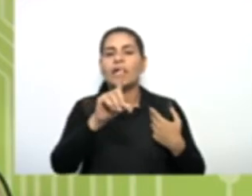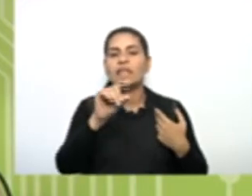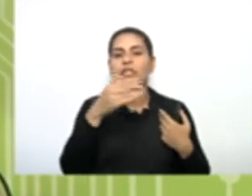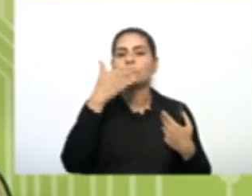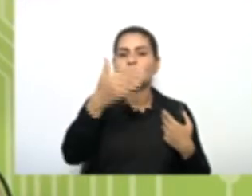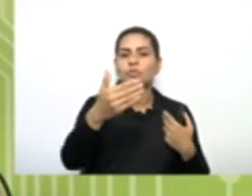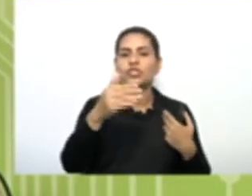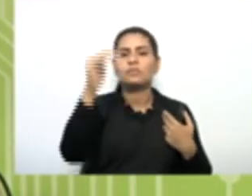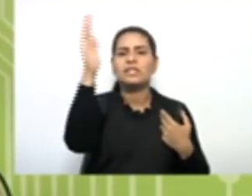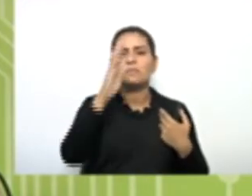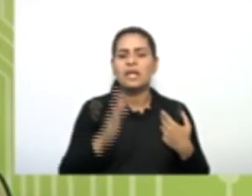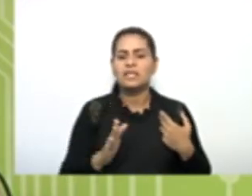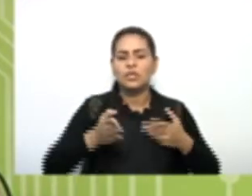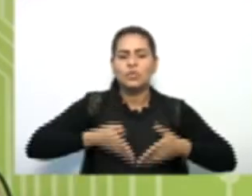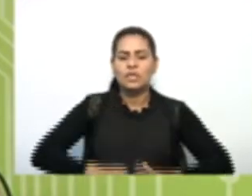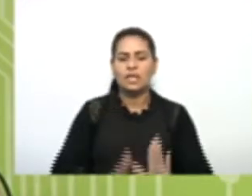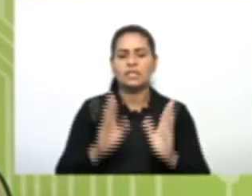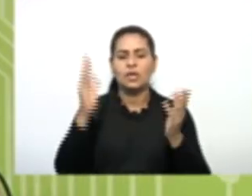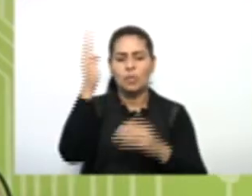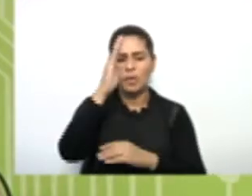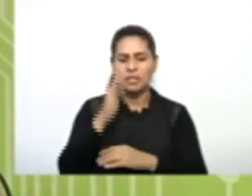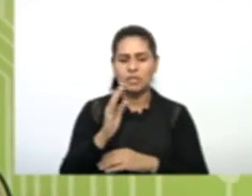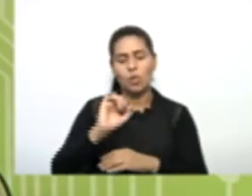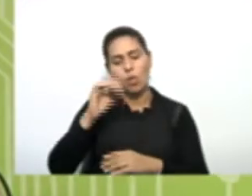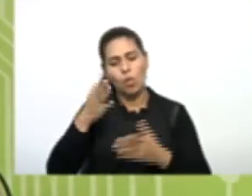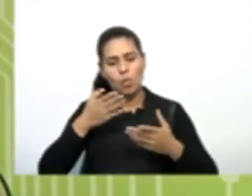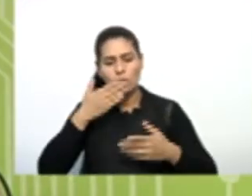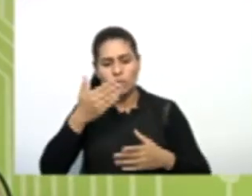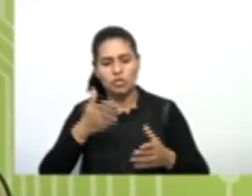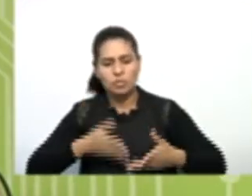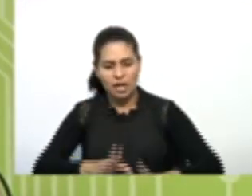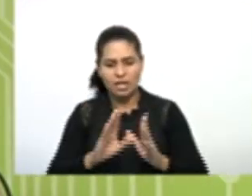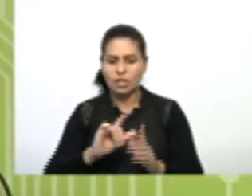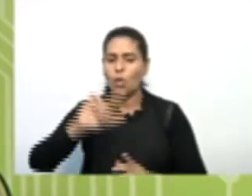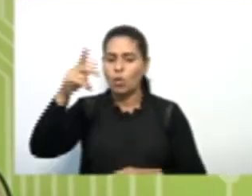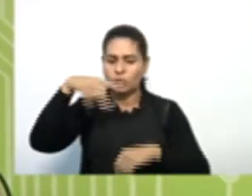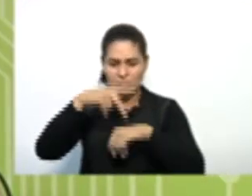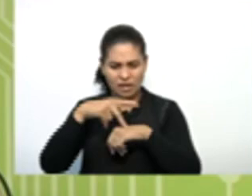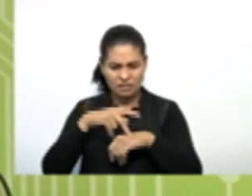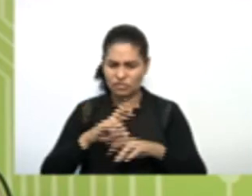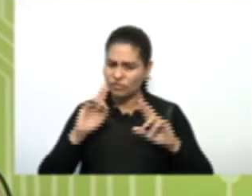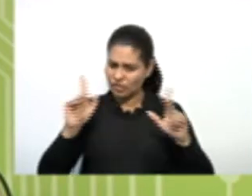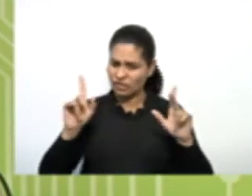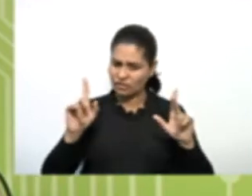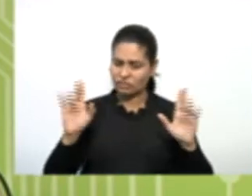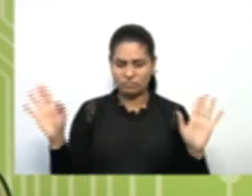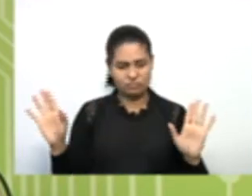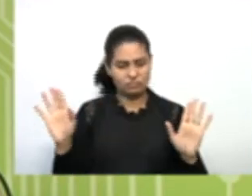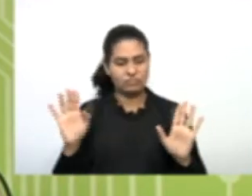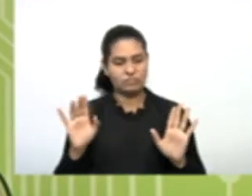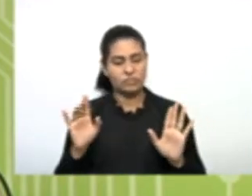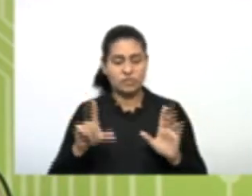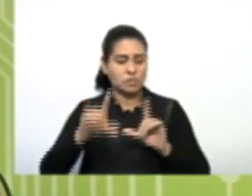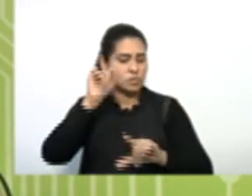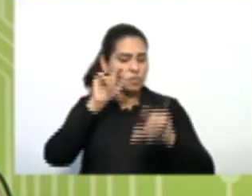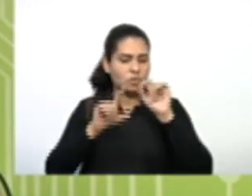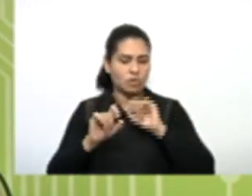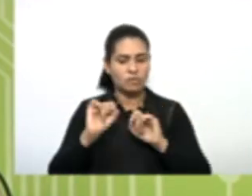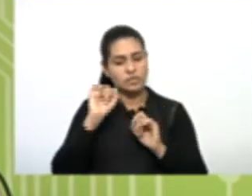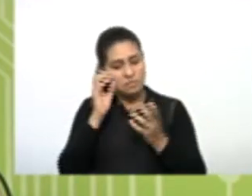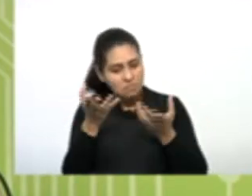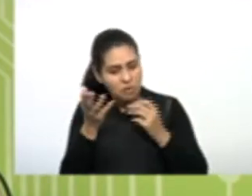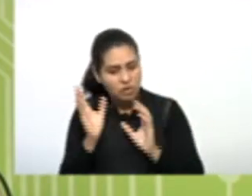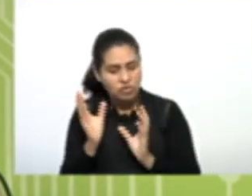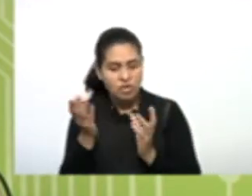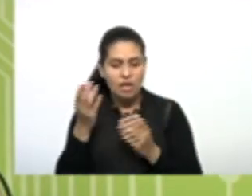a ser brasileiro ou ter nascido em um certo município, a gente não escolhe esse tipo de coisa. É diferente a cooperativa. Você só entra na cooperativa depois